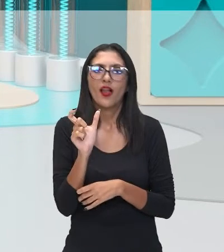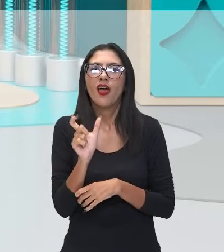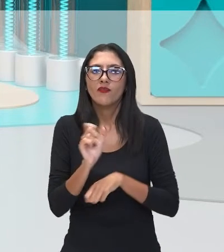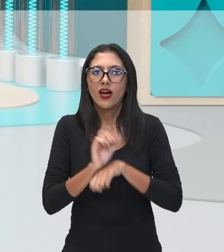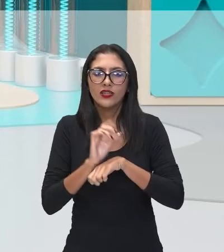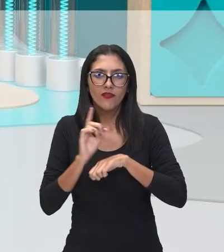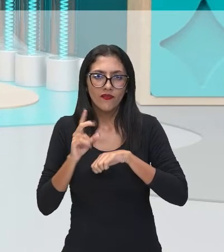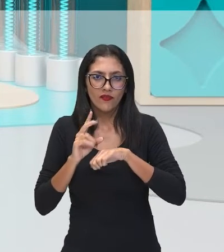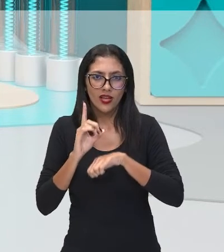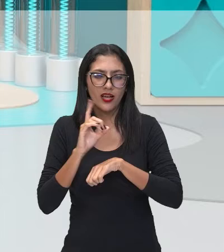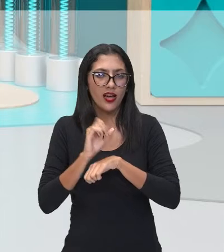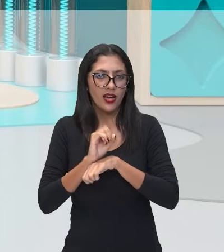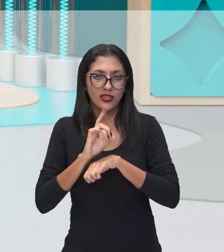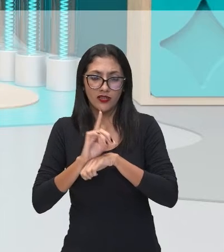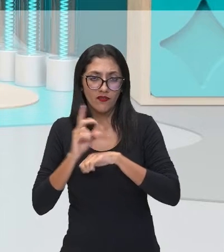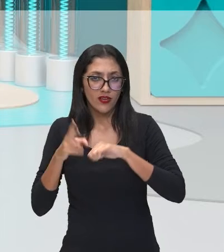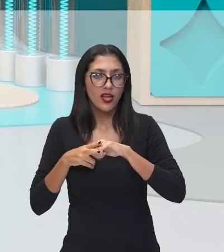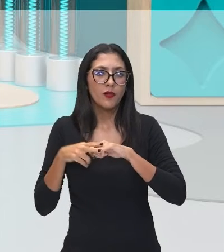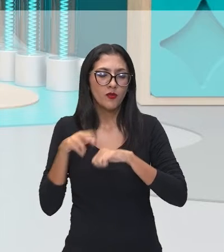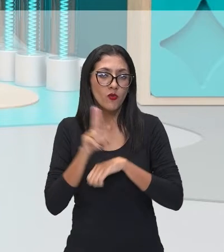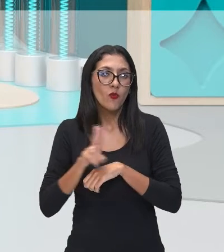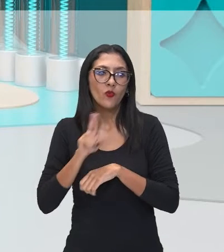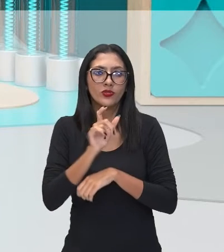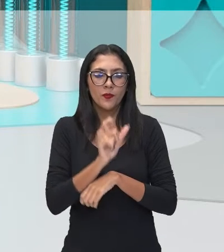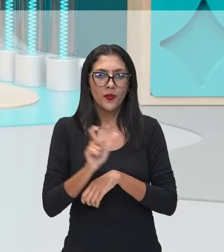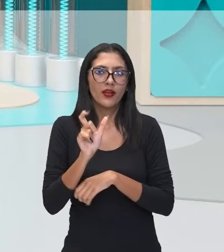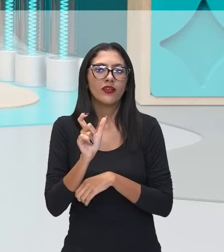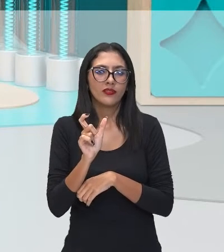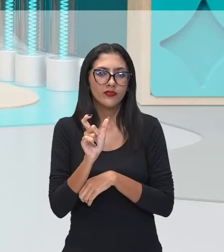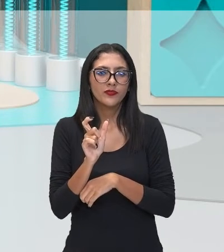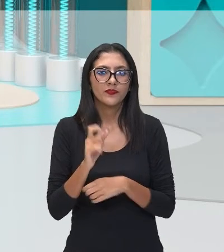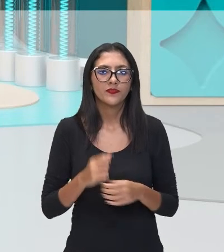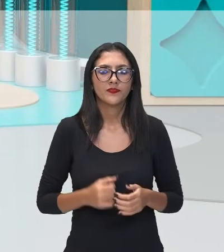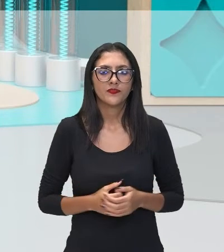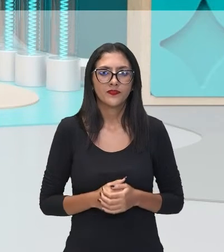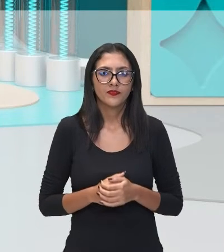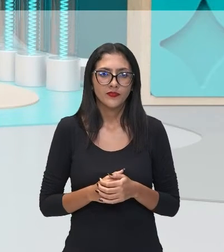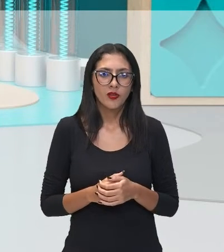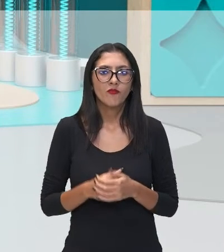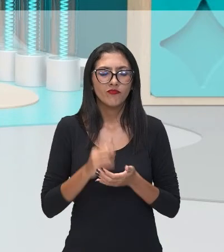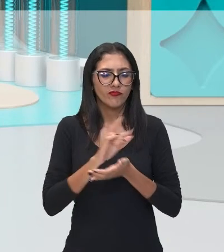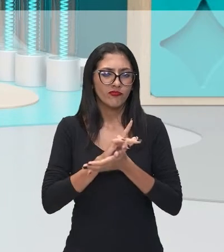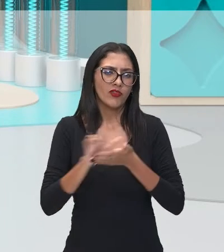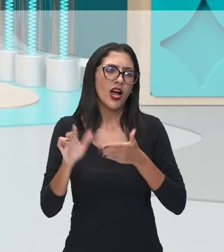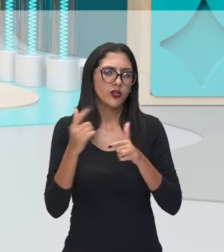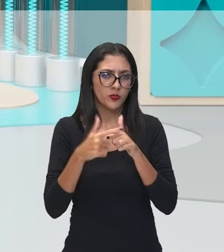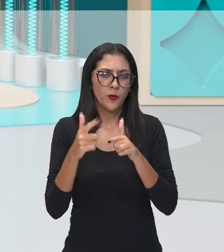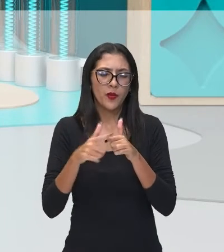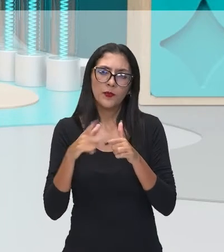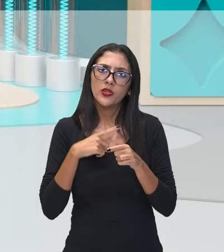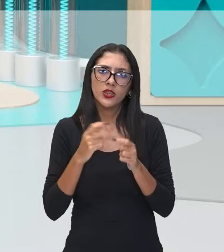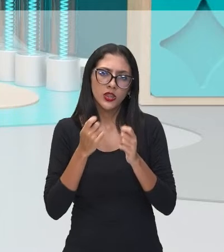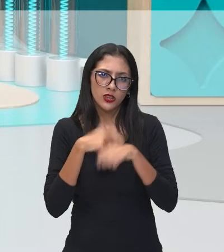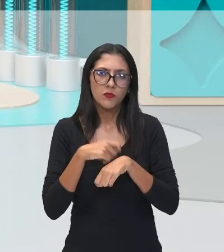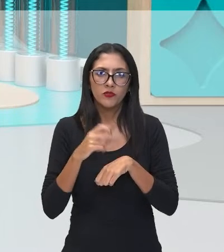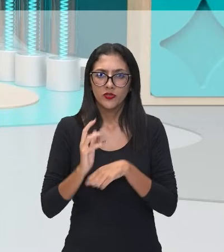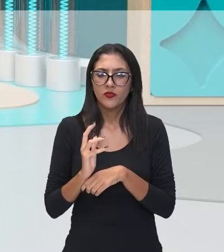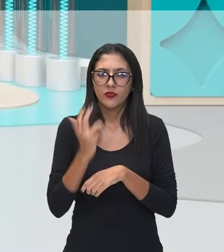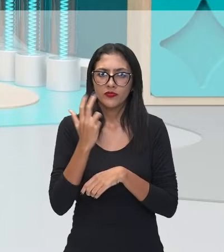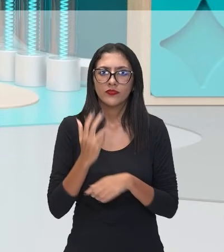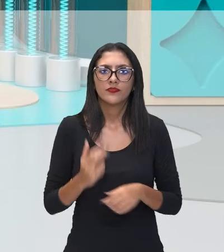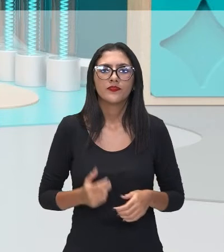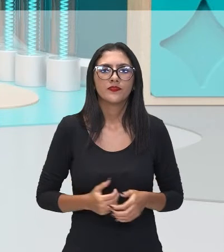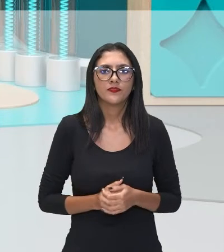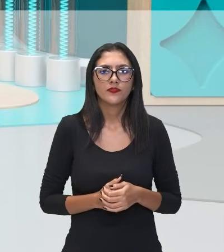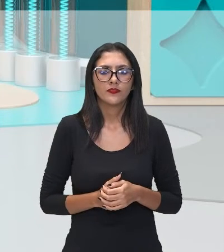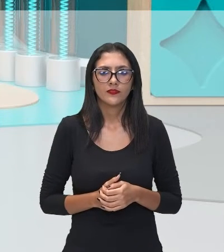se aprova a redução, outros problemas como esse daqui, certo? Irão surgir, ok? Mesmo